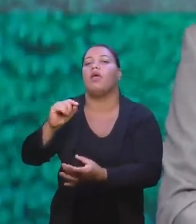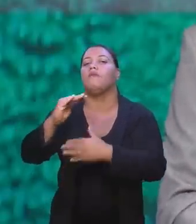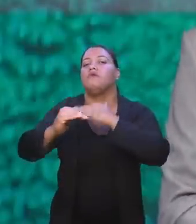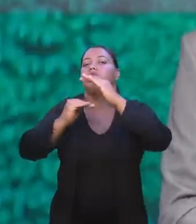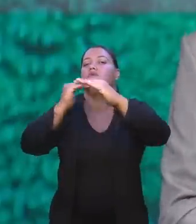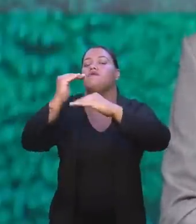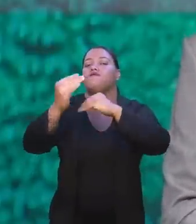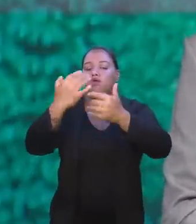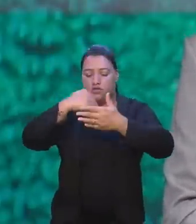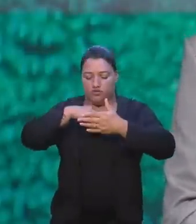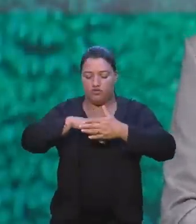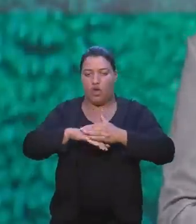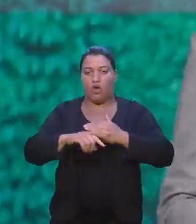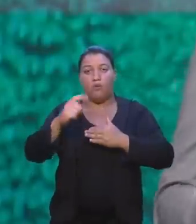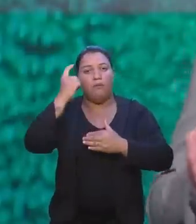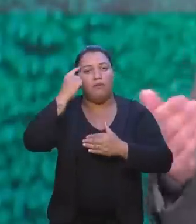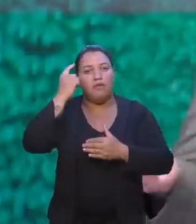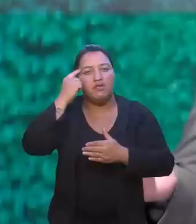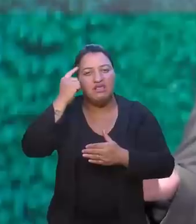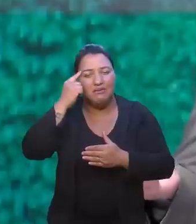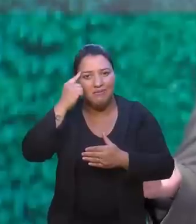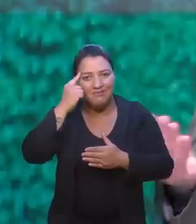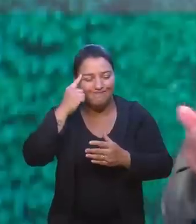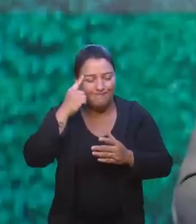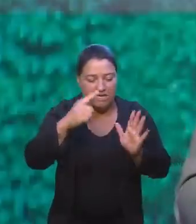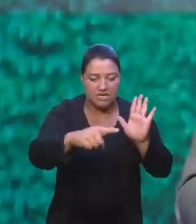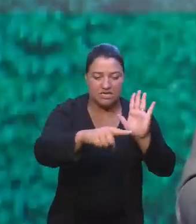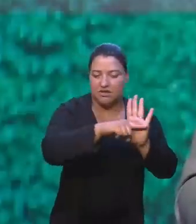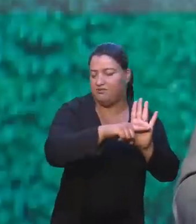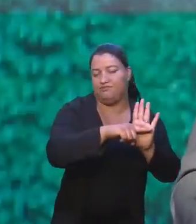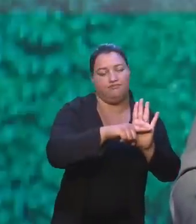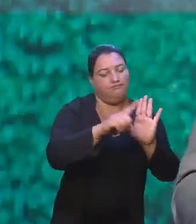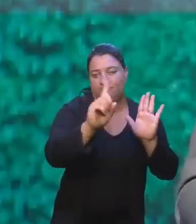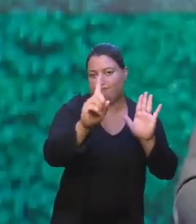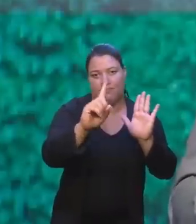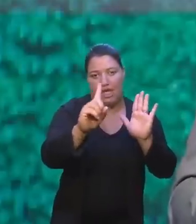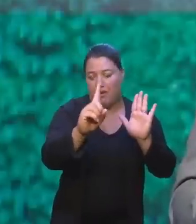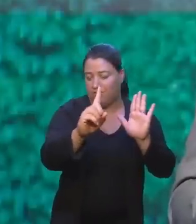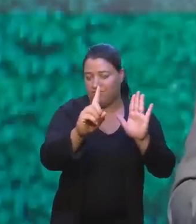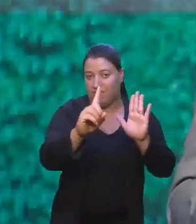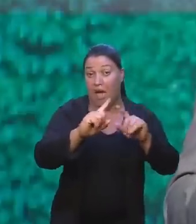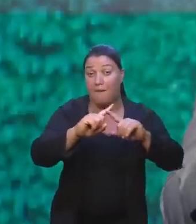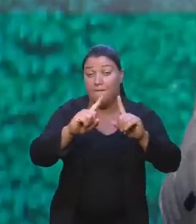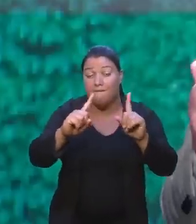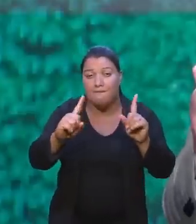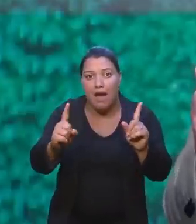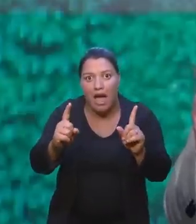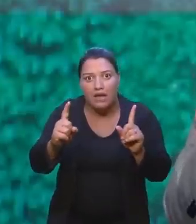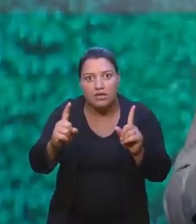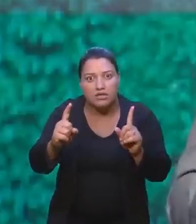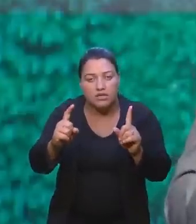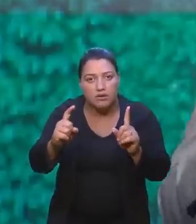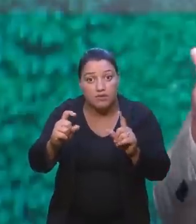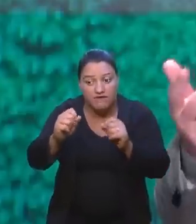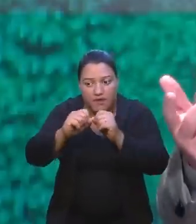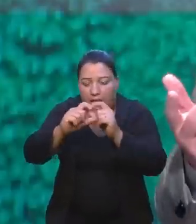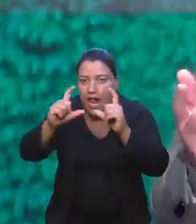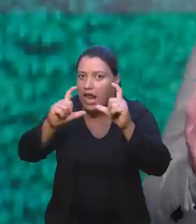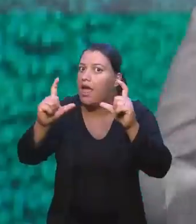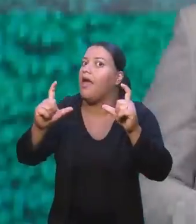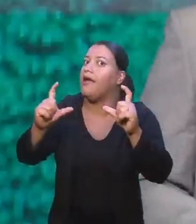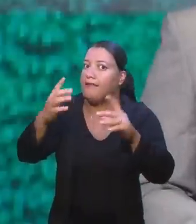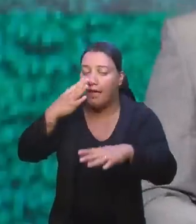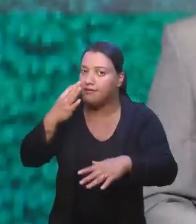nós um pensamento pessimista ou negativo, mas é um pensamento de alerta, de